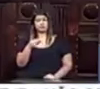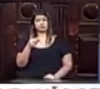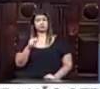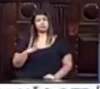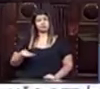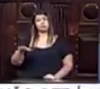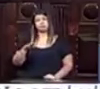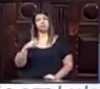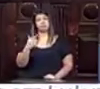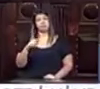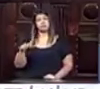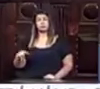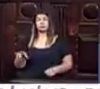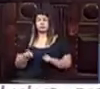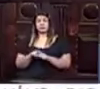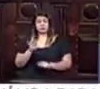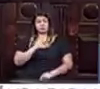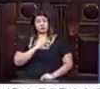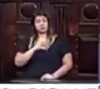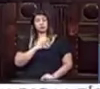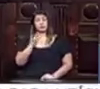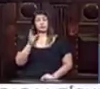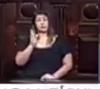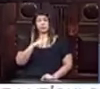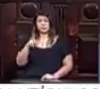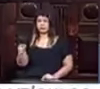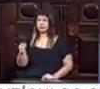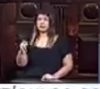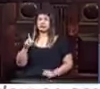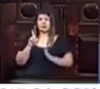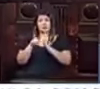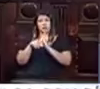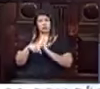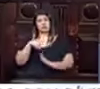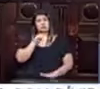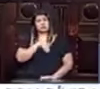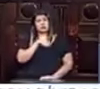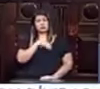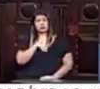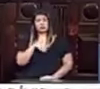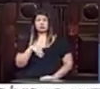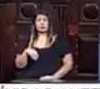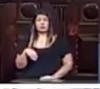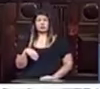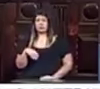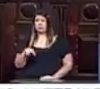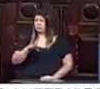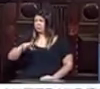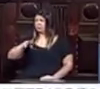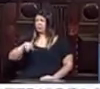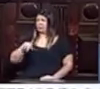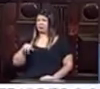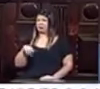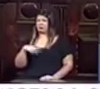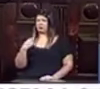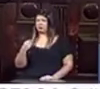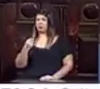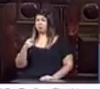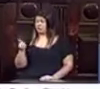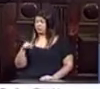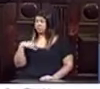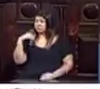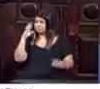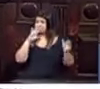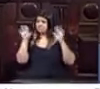pagar salário de policial e de professor mês que vem. É uma escolha que esse governo está fazendo. A gente precisa saber se essa será a escolha dos